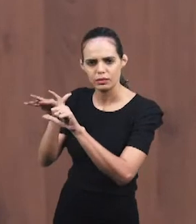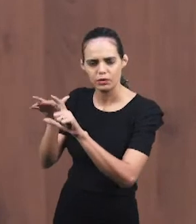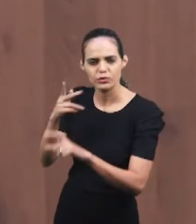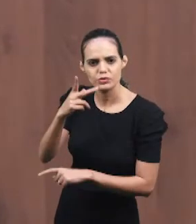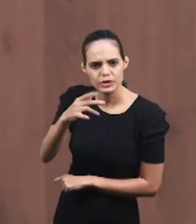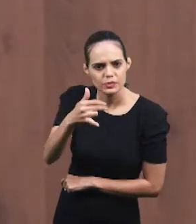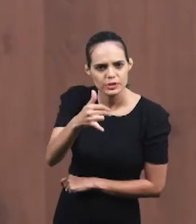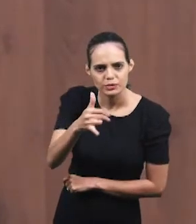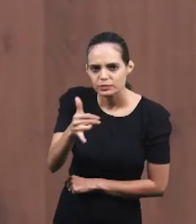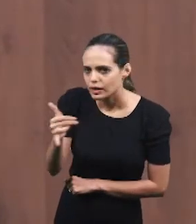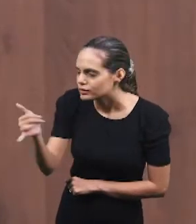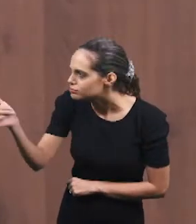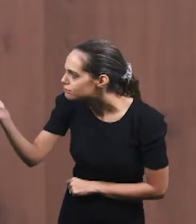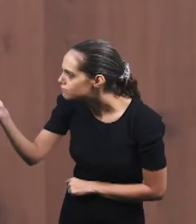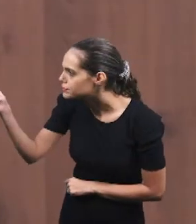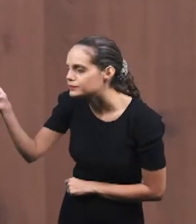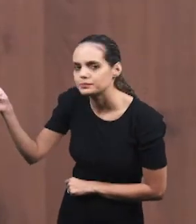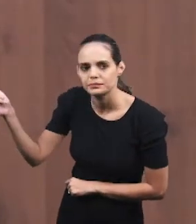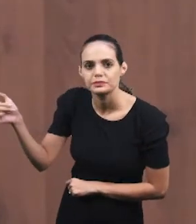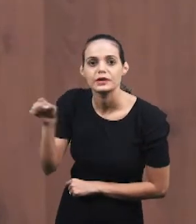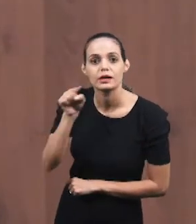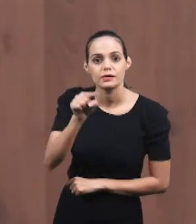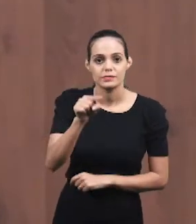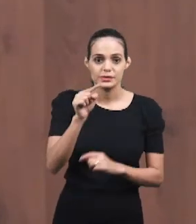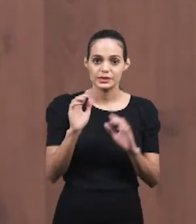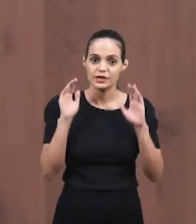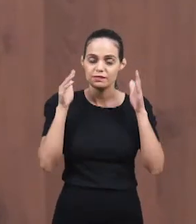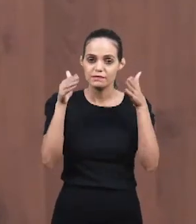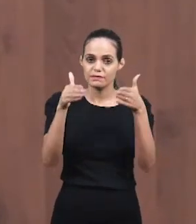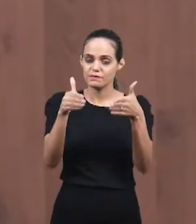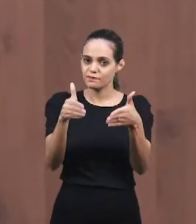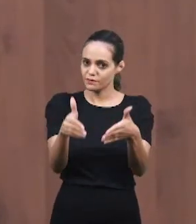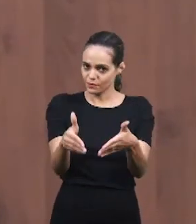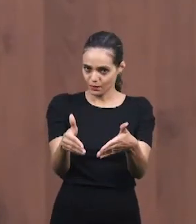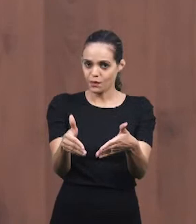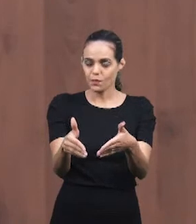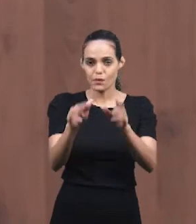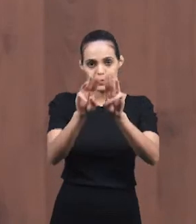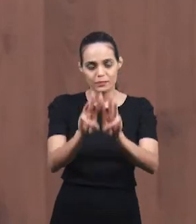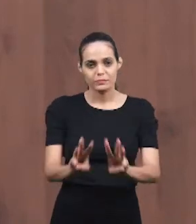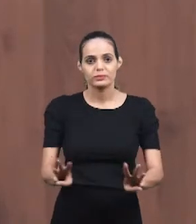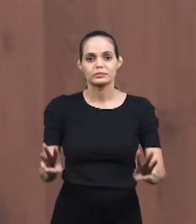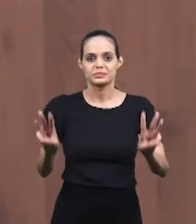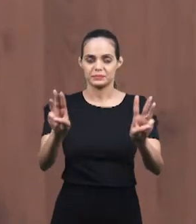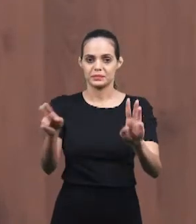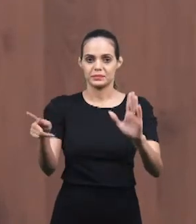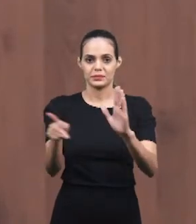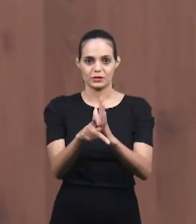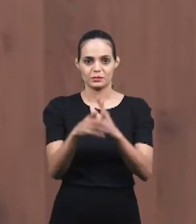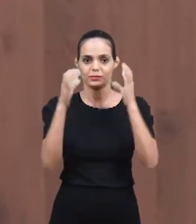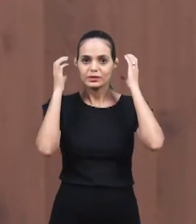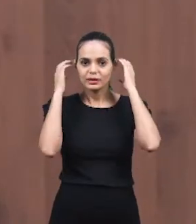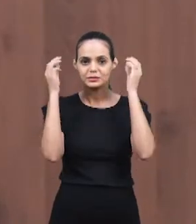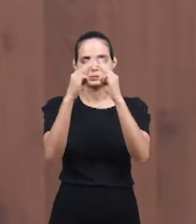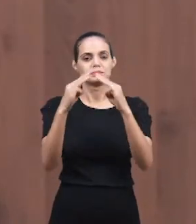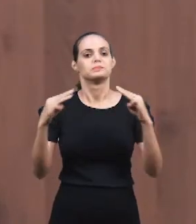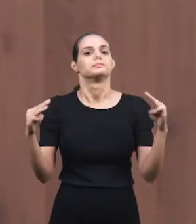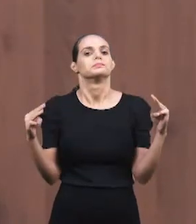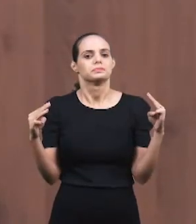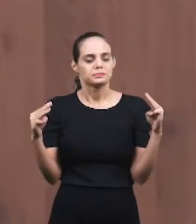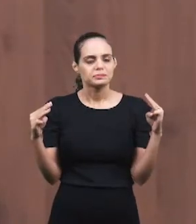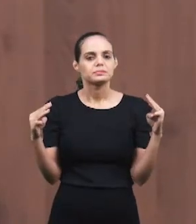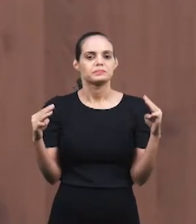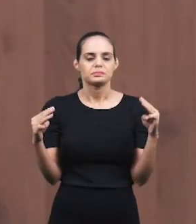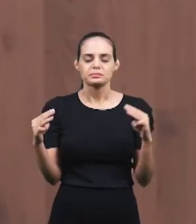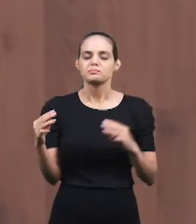celular ao nosso QR Code que está na tela. E você será direcionado exatamente para o site da Rádio Manaim, onde ali você